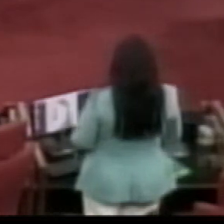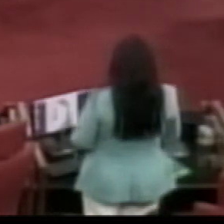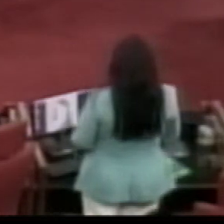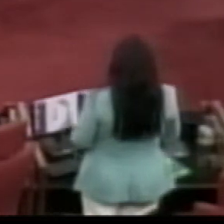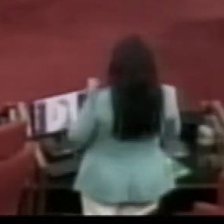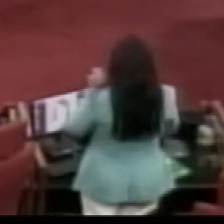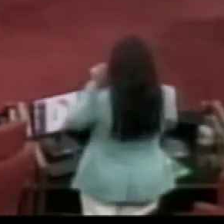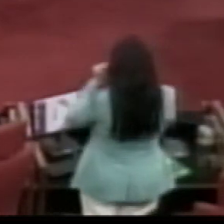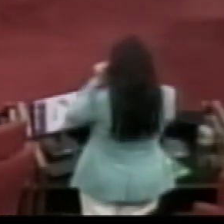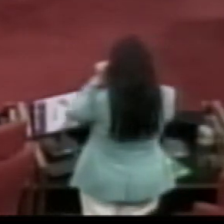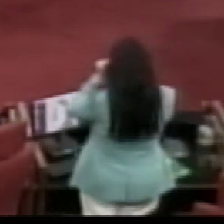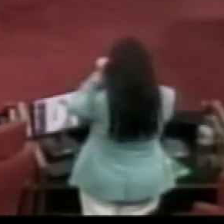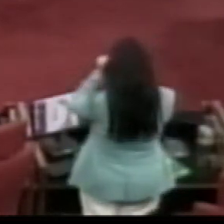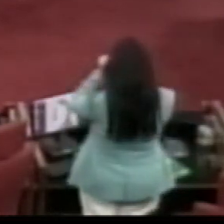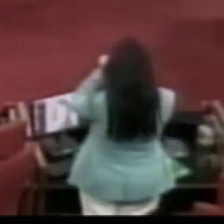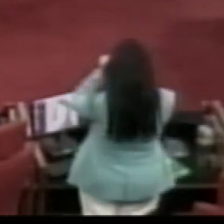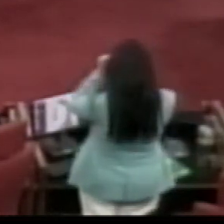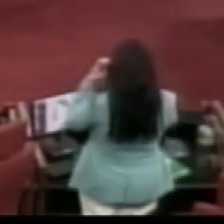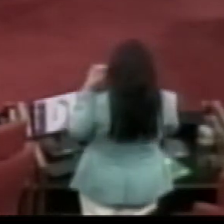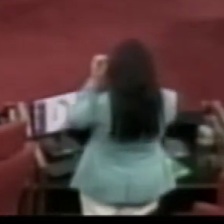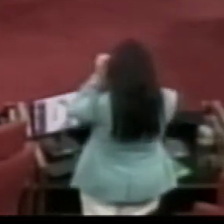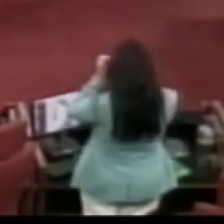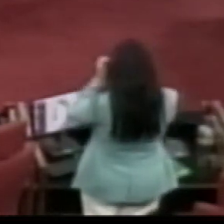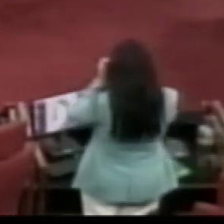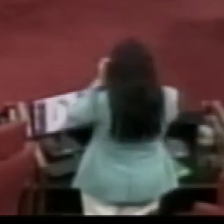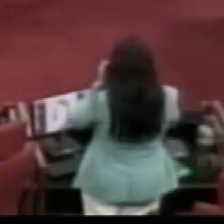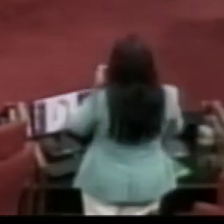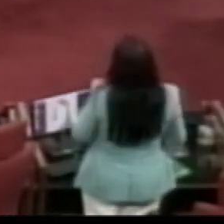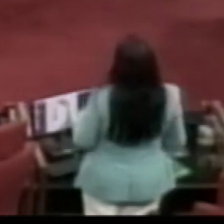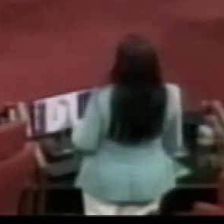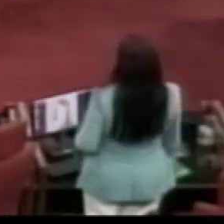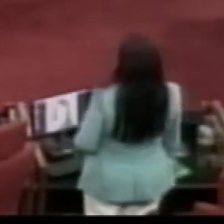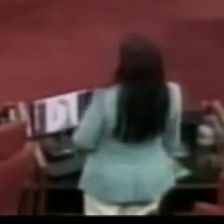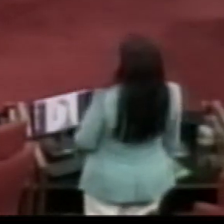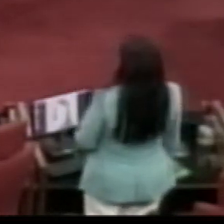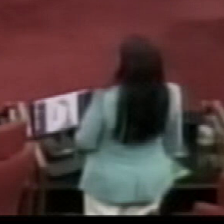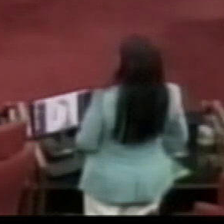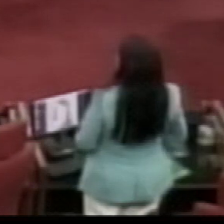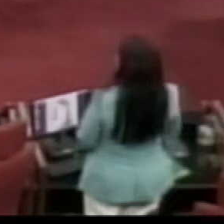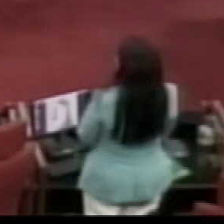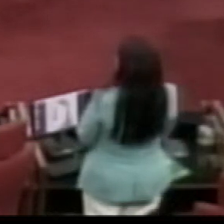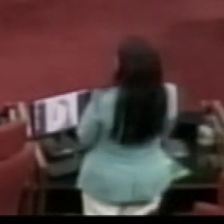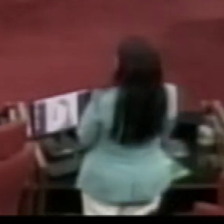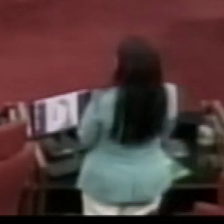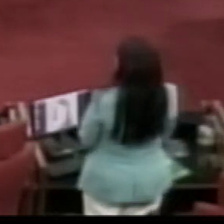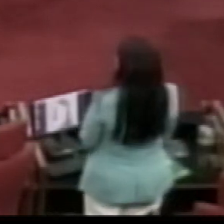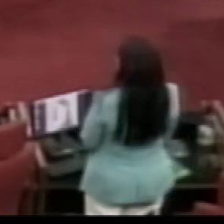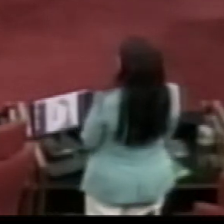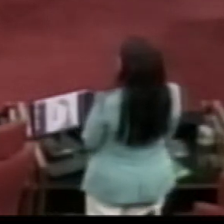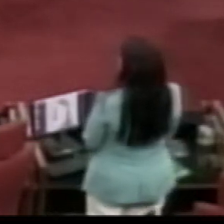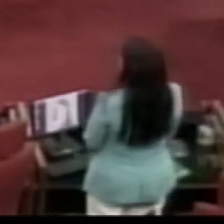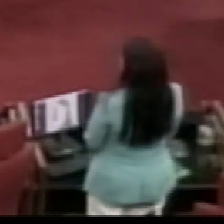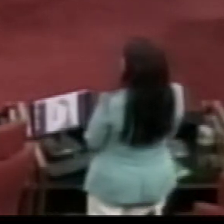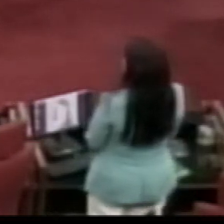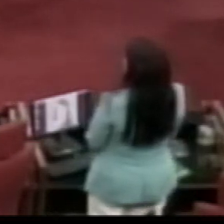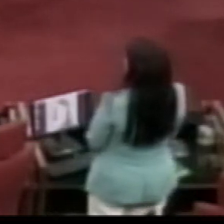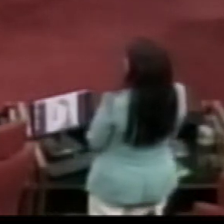Desbravando-te os campos distantes, na missão do trabalho e da